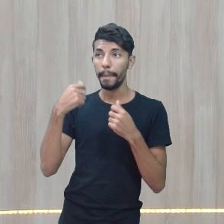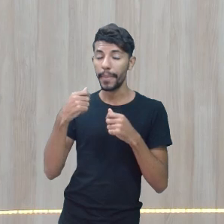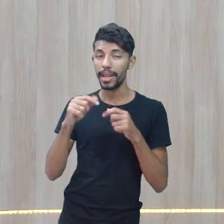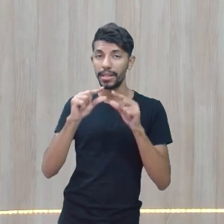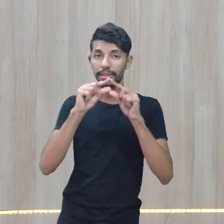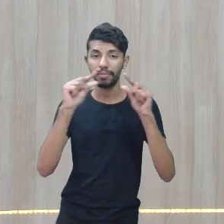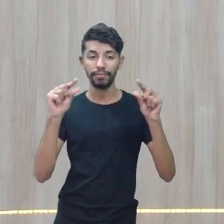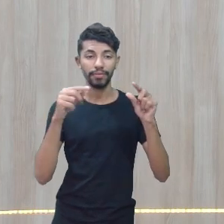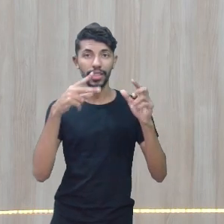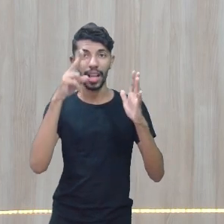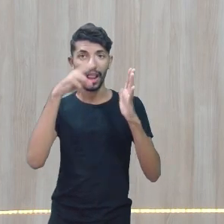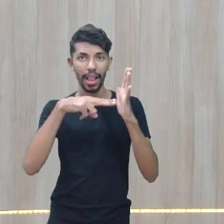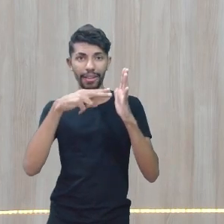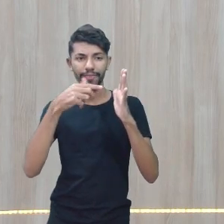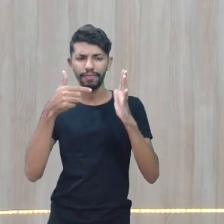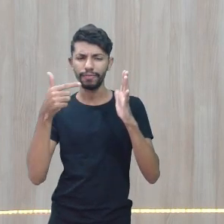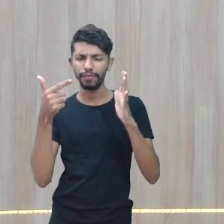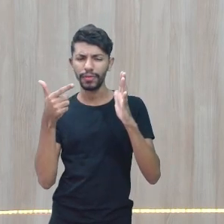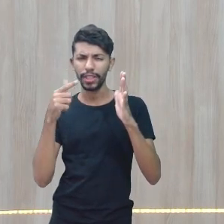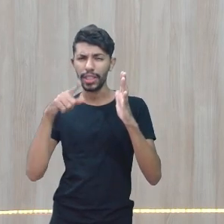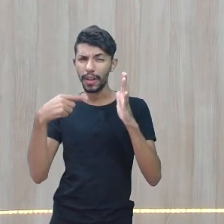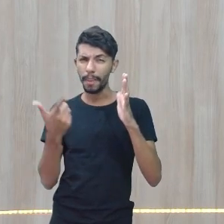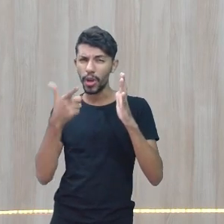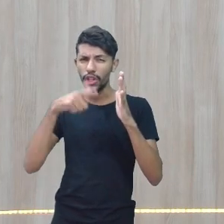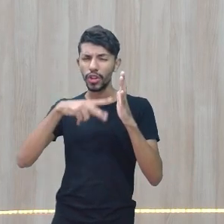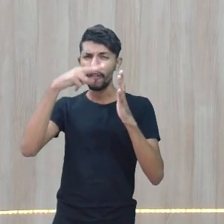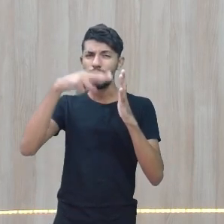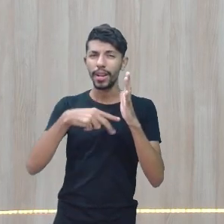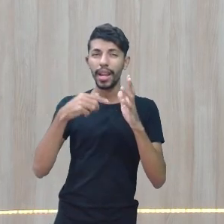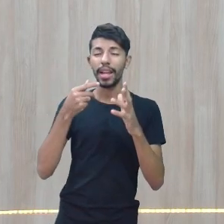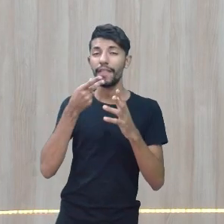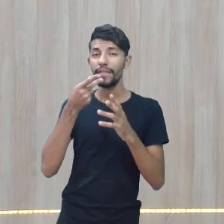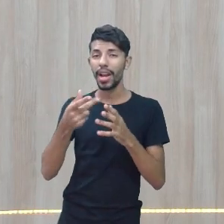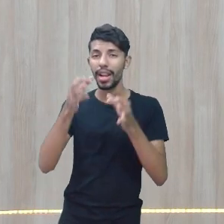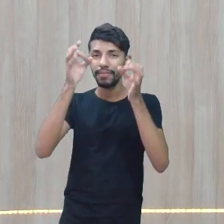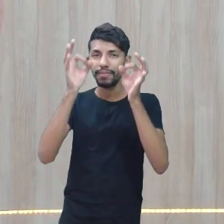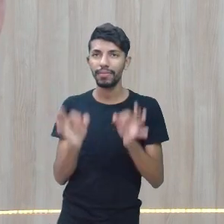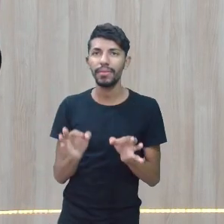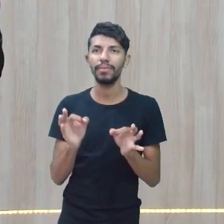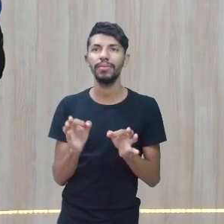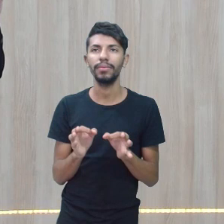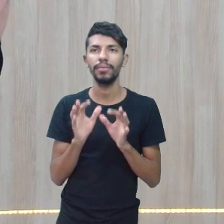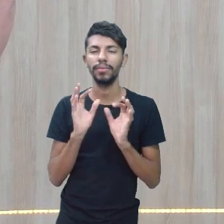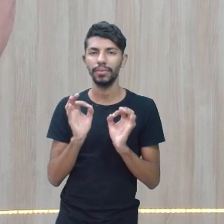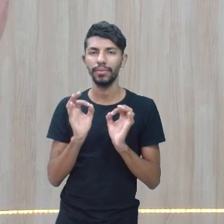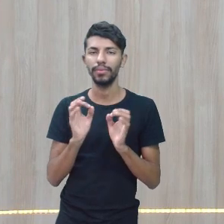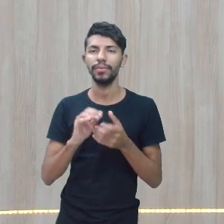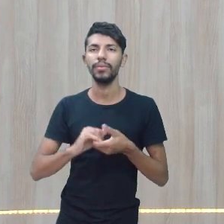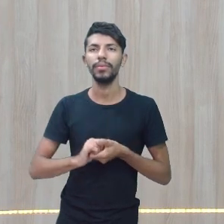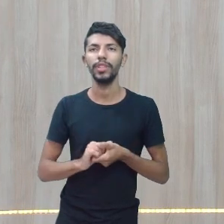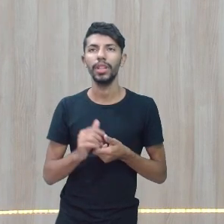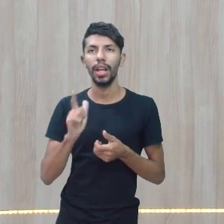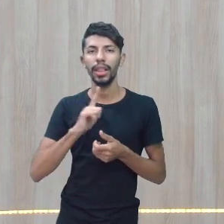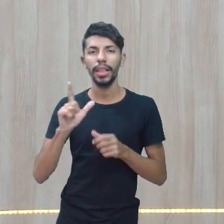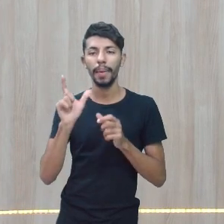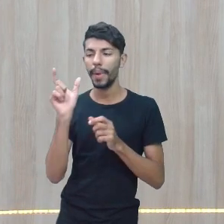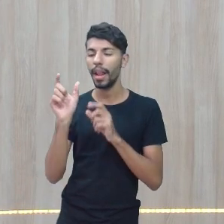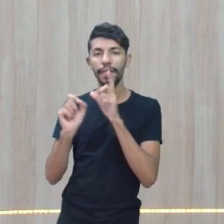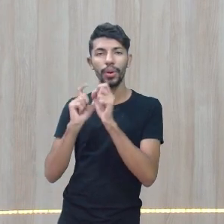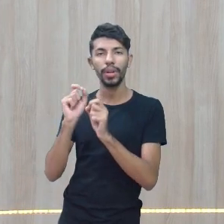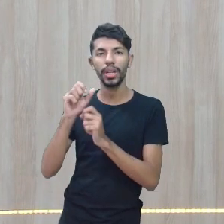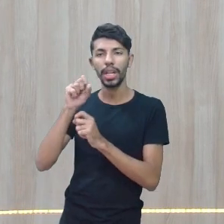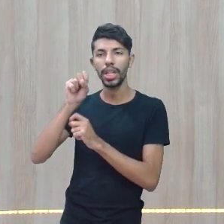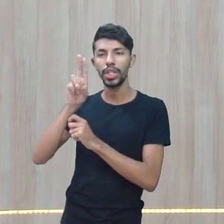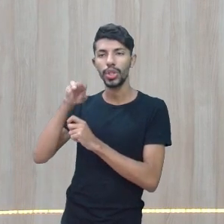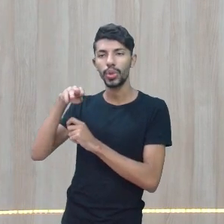reler novamente e falar corretamente. Então, vamos lá. Nós temos ali a palavra sumia, que